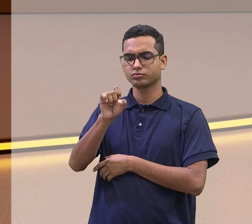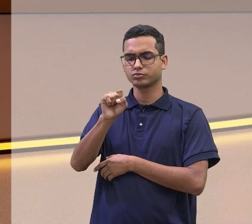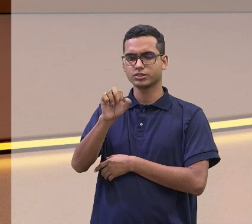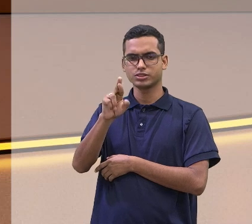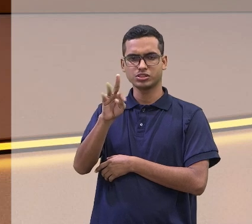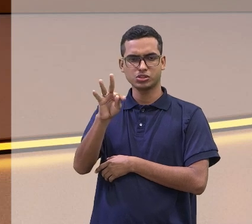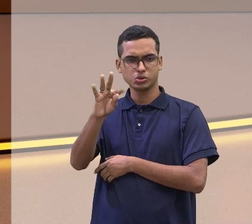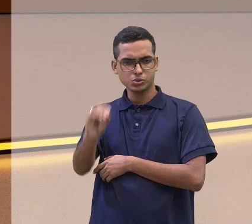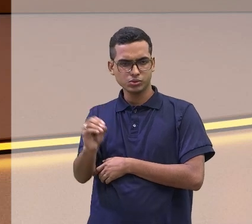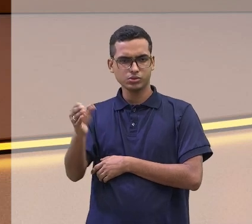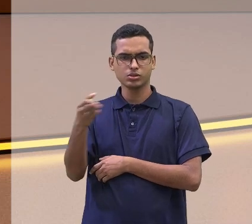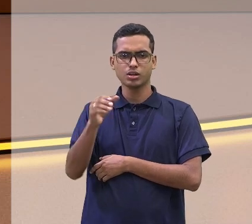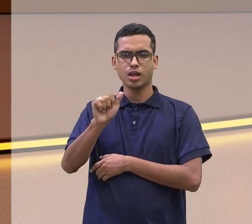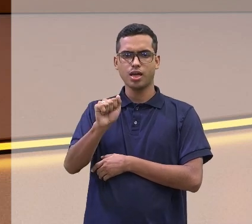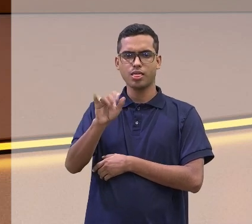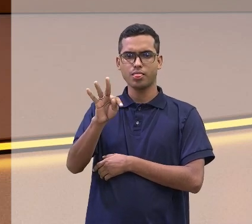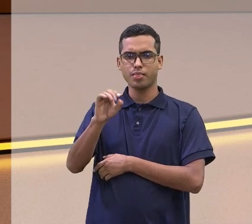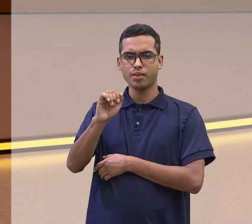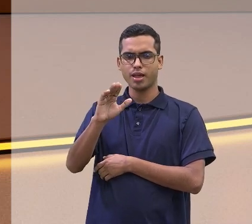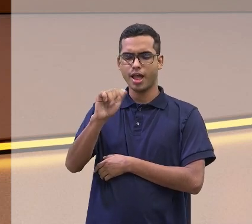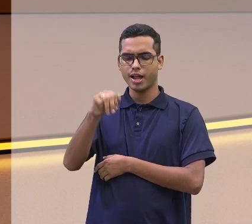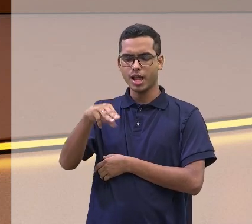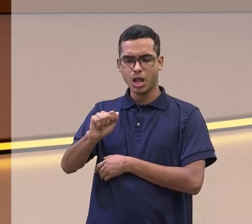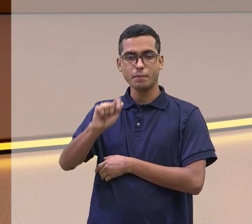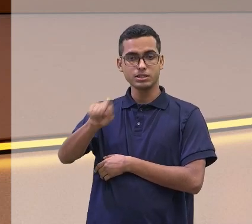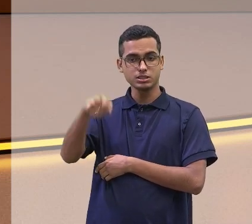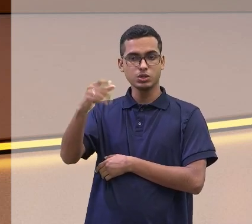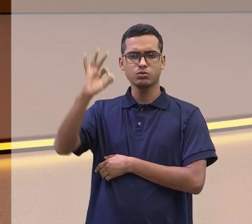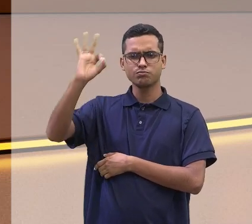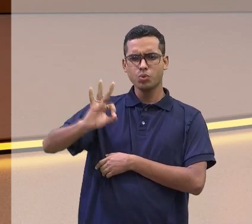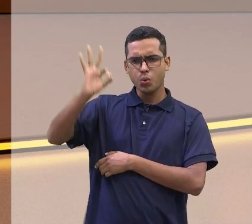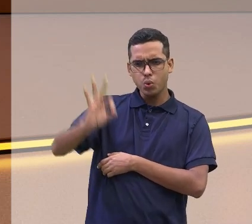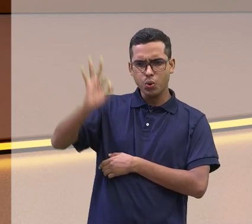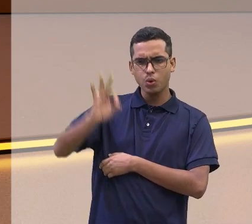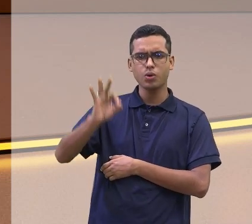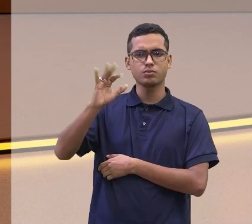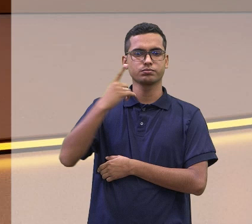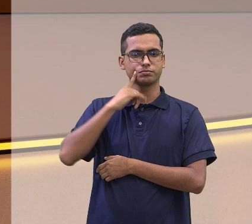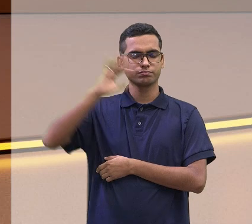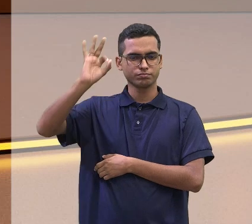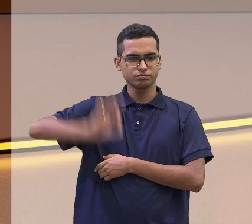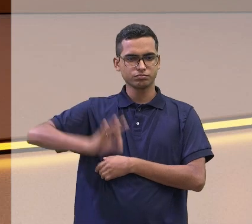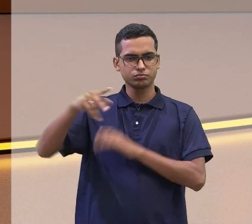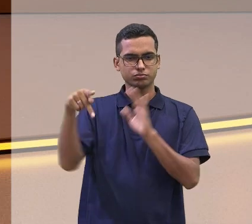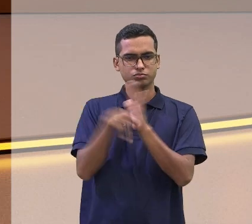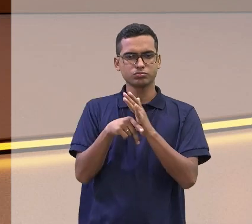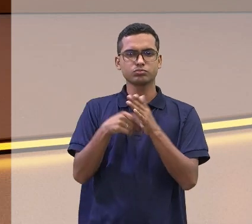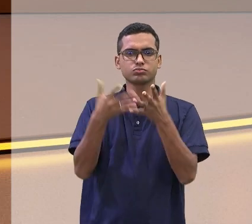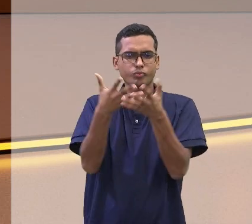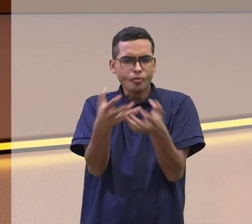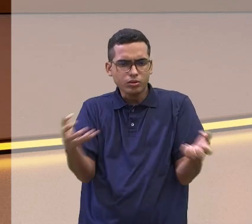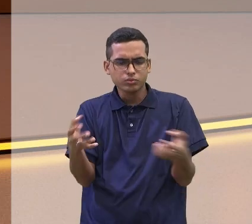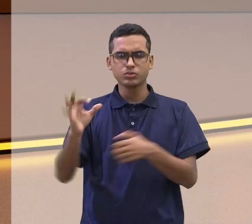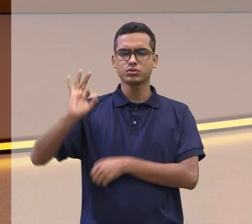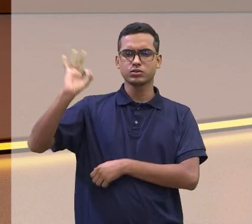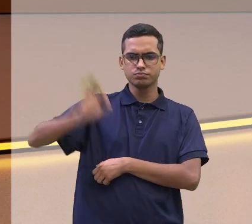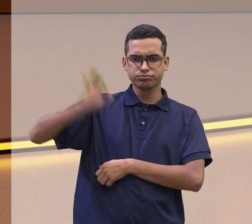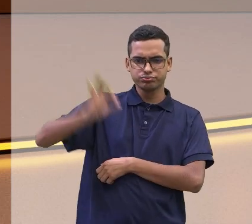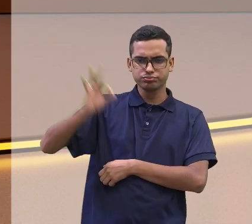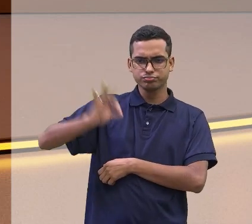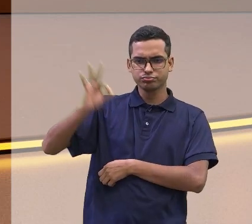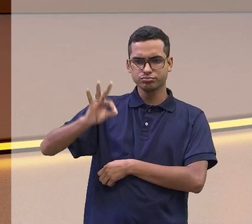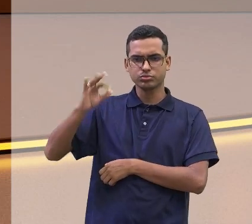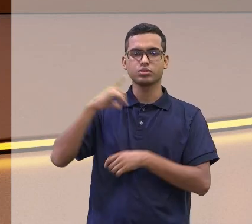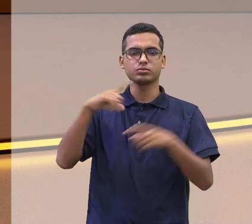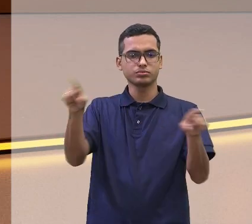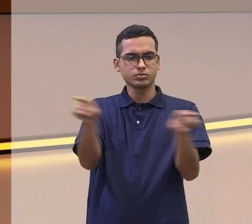os atacamenhos. Nas partes verdes, tanto aqui acima, na floresta amazônica, quanto abaixo, a gente vai